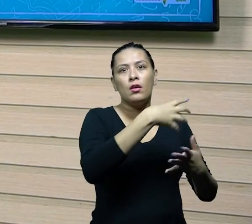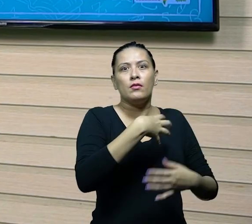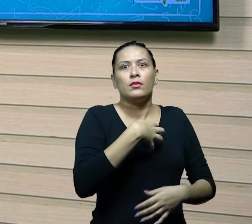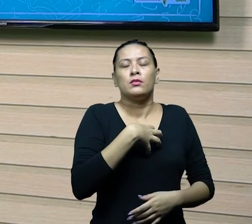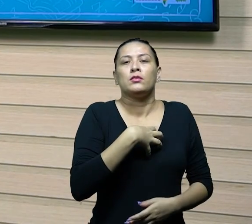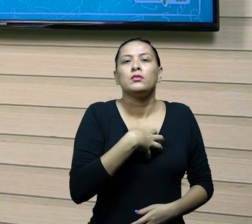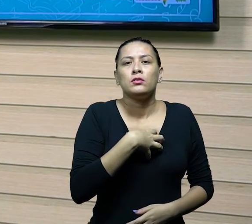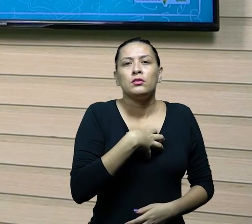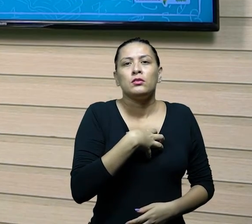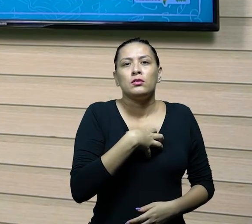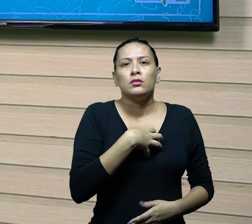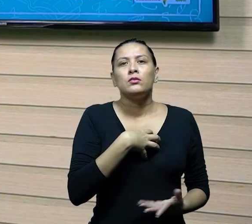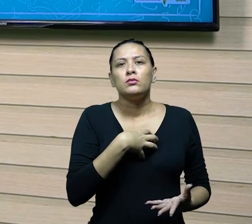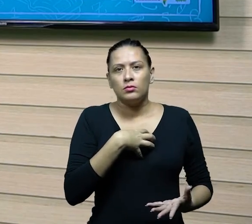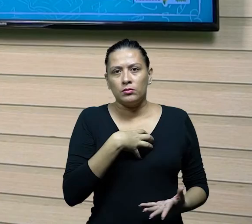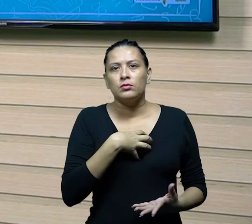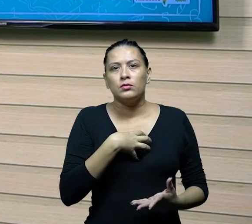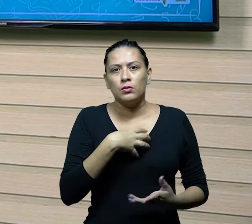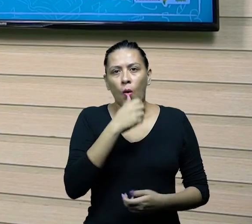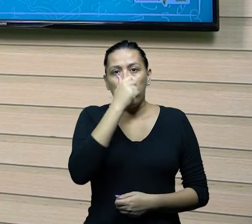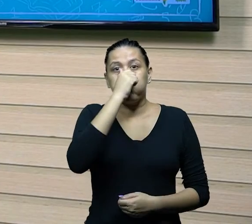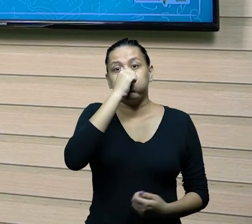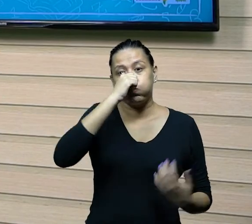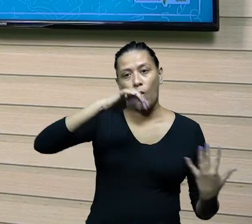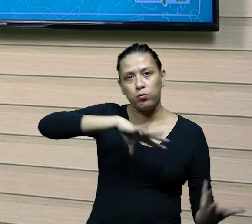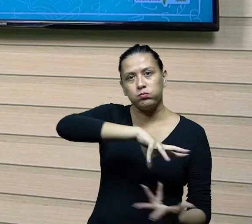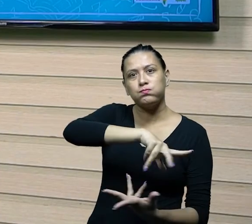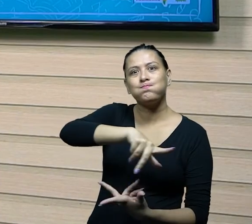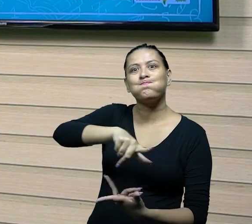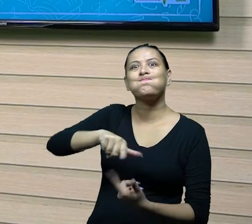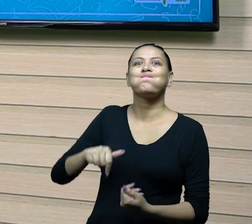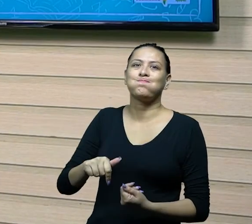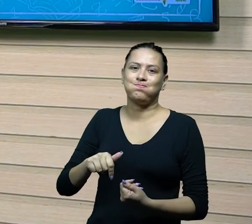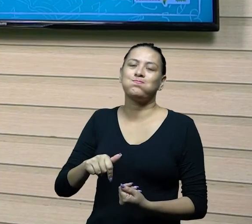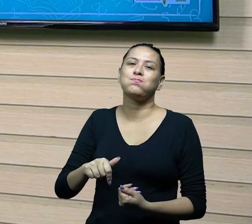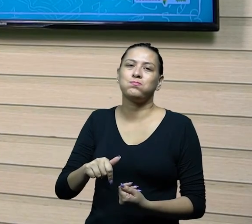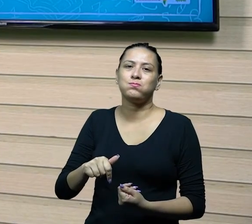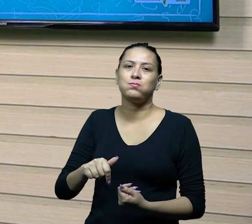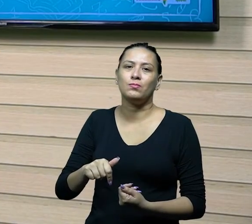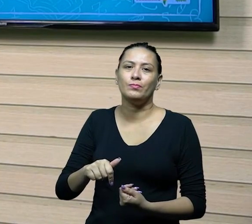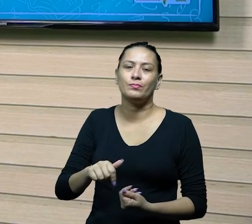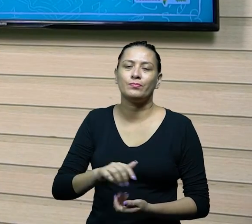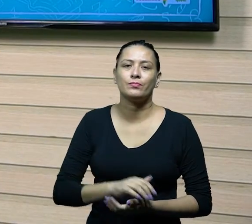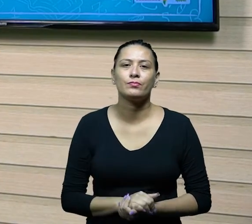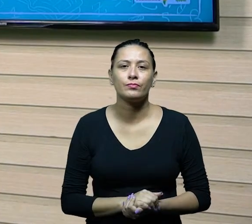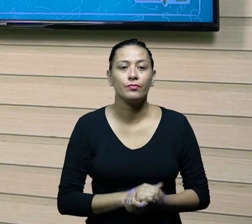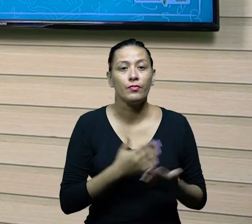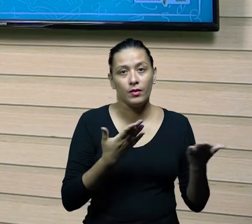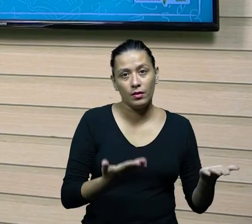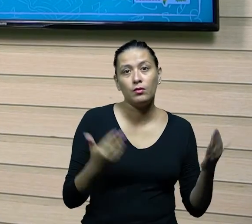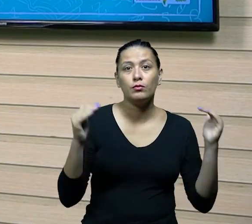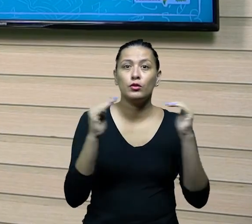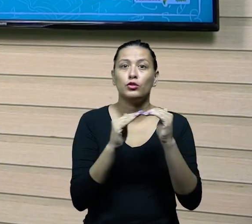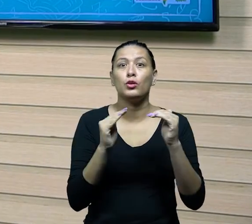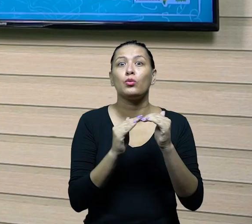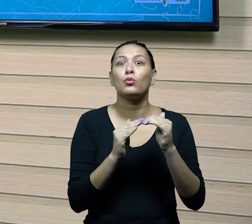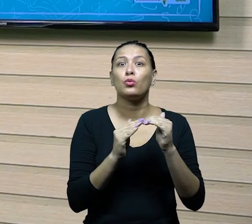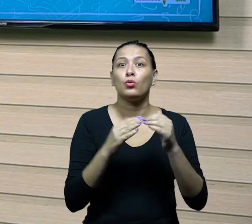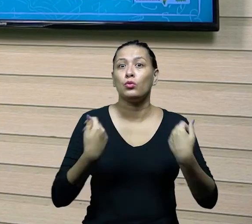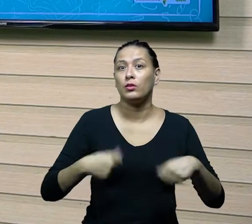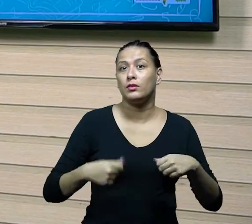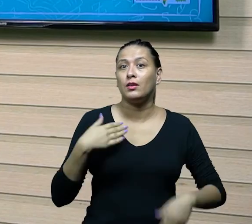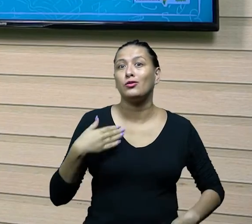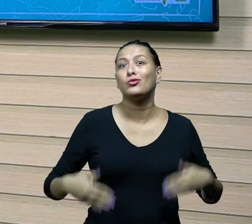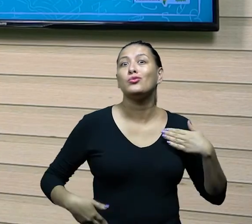como começa a sentir né os efeitos da pressão atmosférica e é foi de acordo com a necessidade do